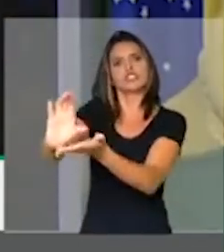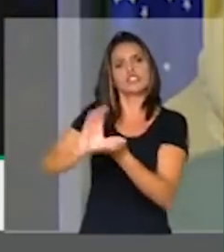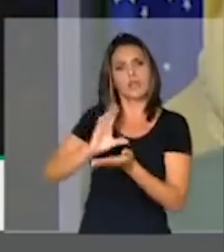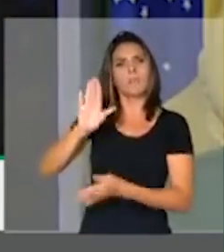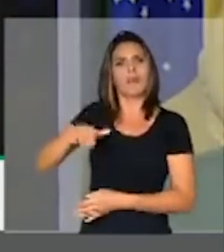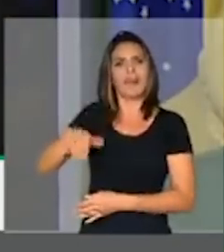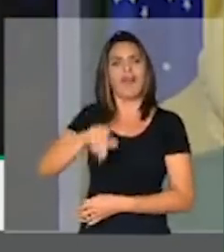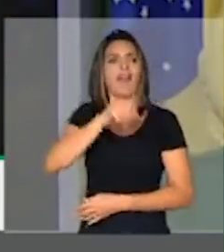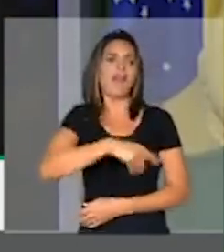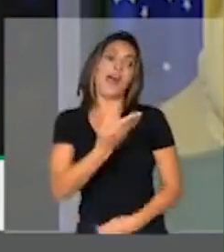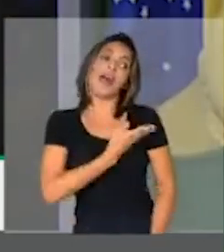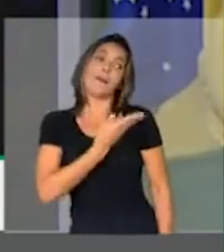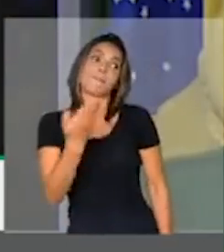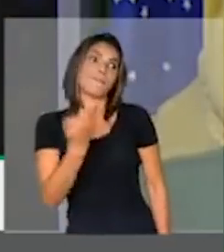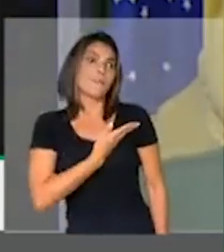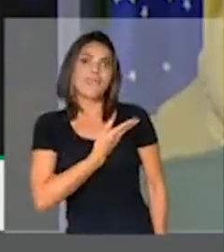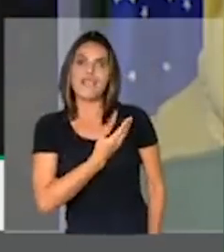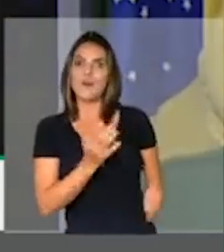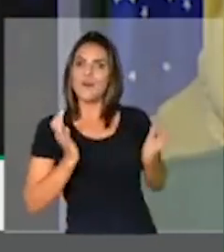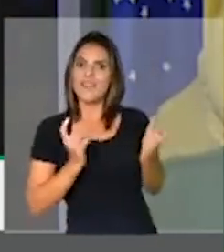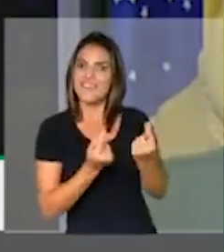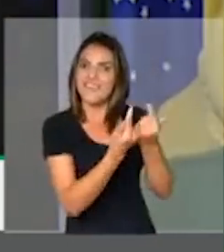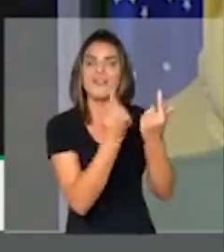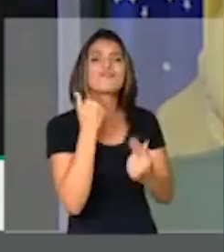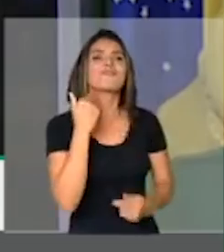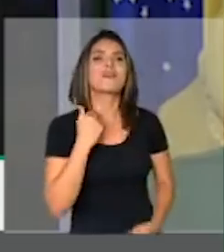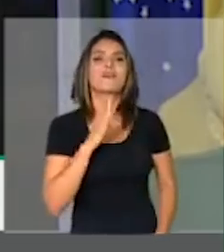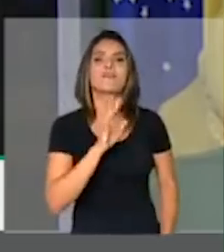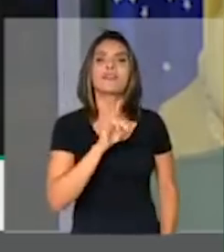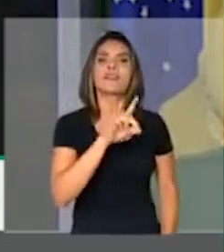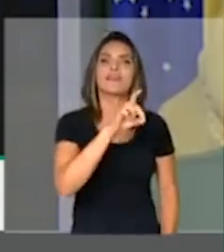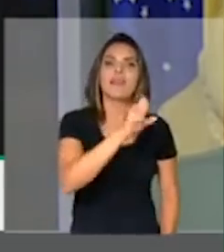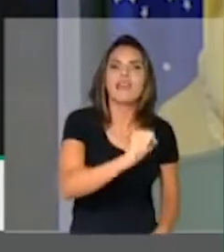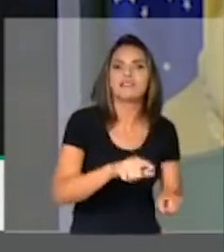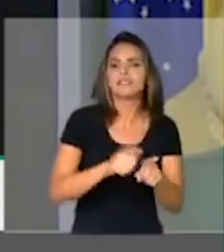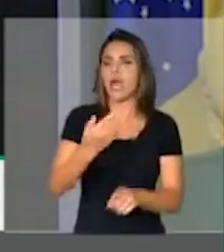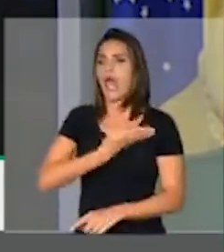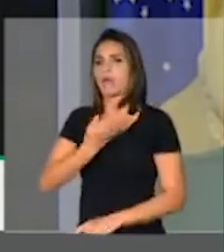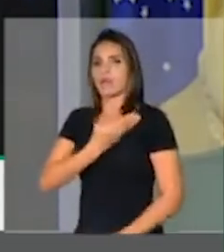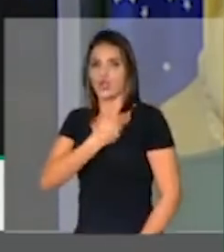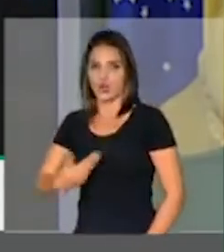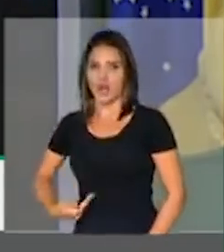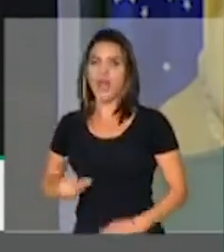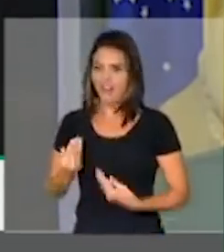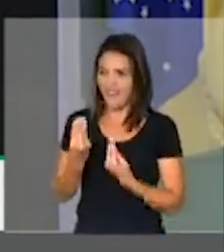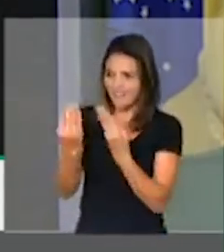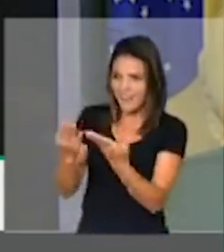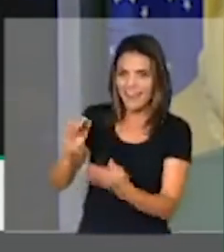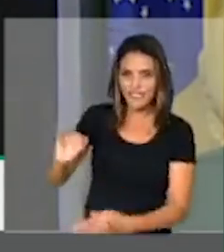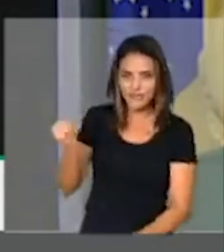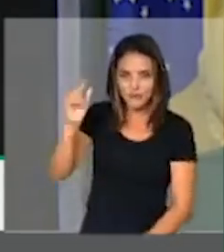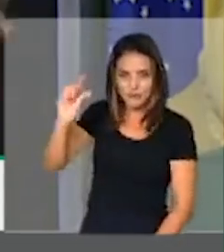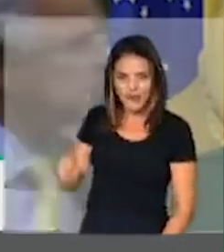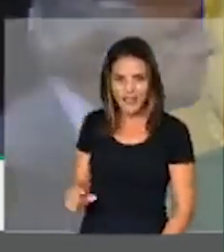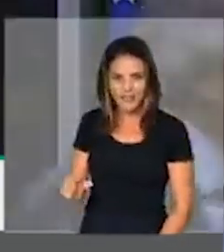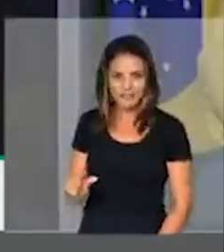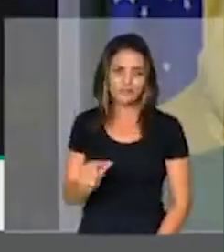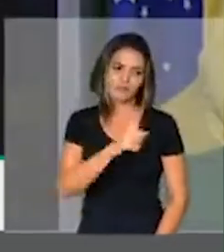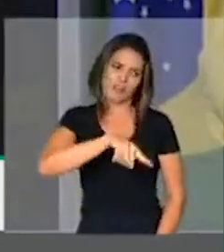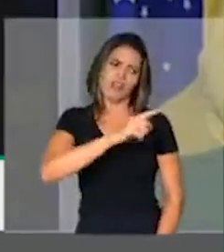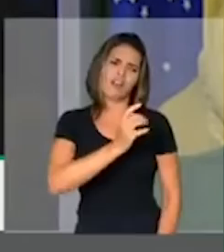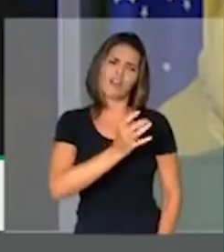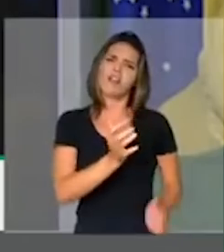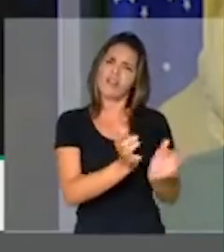amigo do rei. Quem tem amigo do BNDES, quem tem amigo no governo, só esses caras merecem juro barato para a oposição, só esses